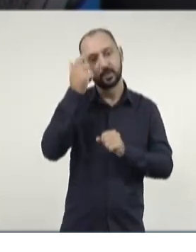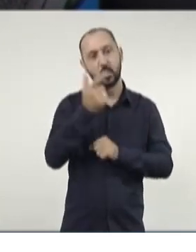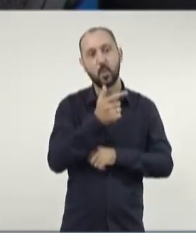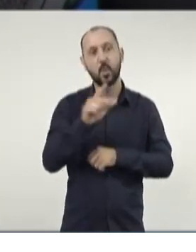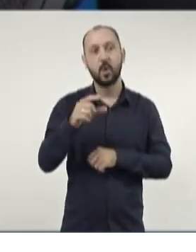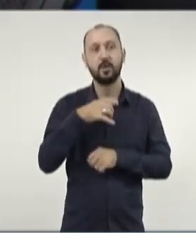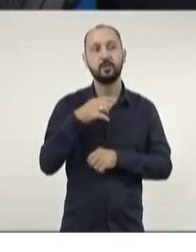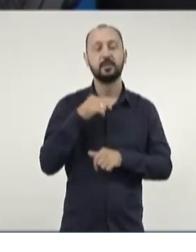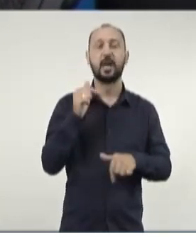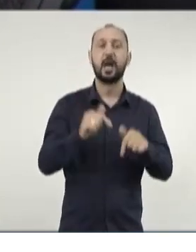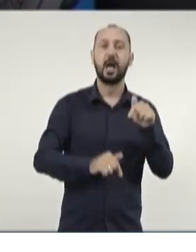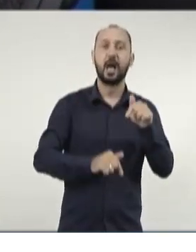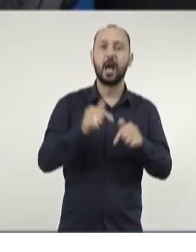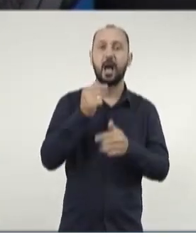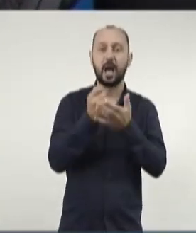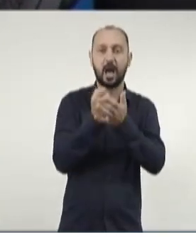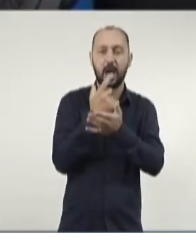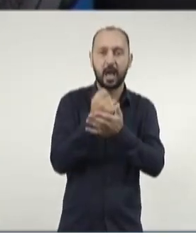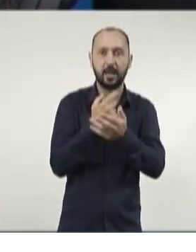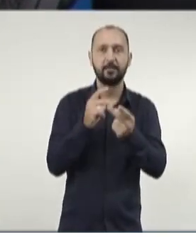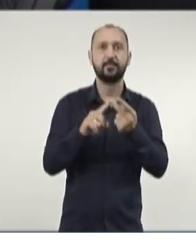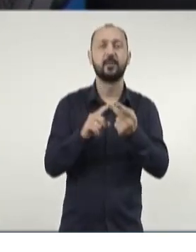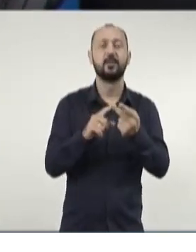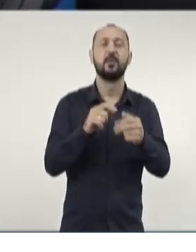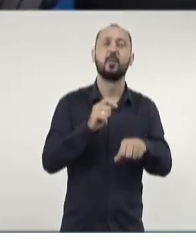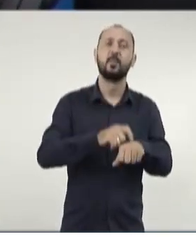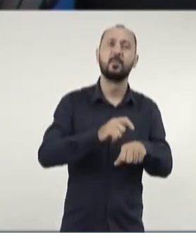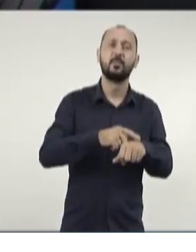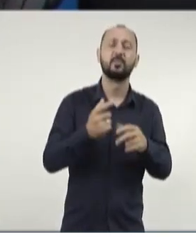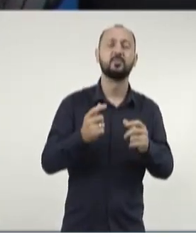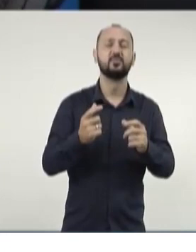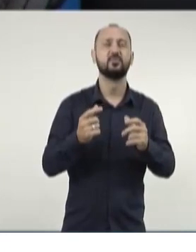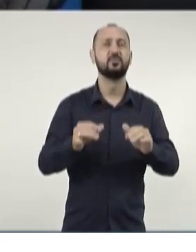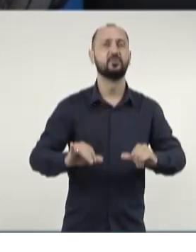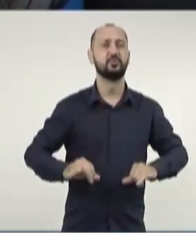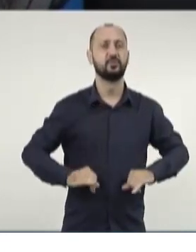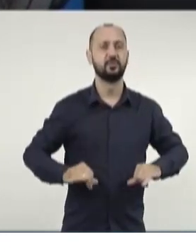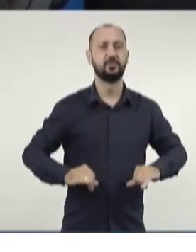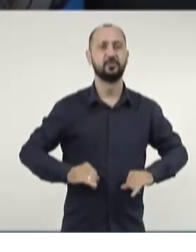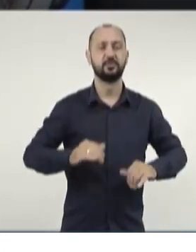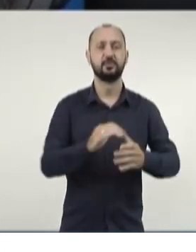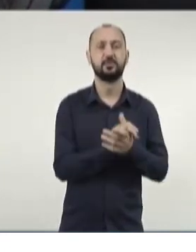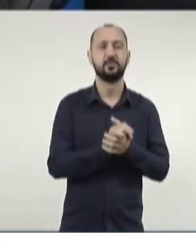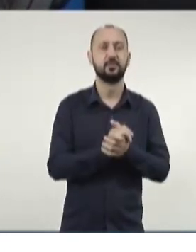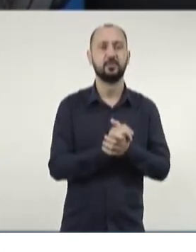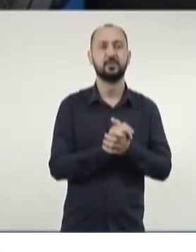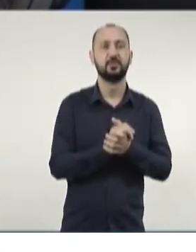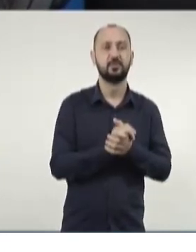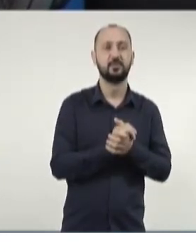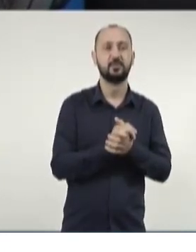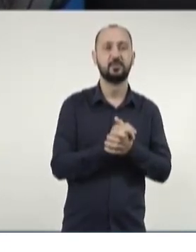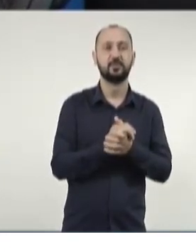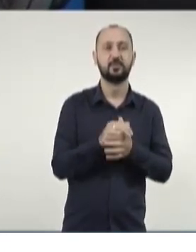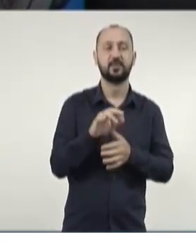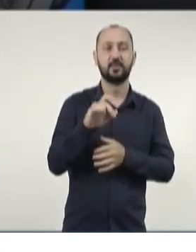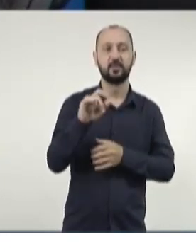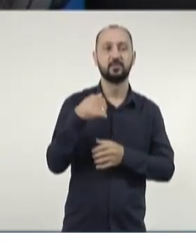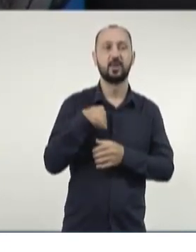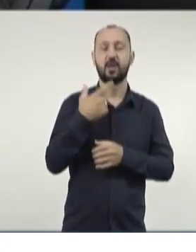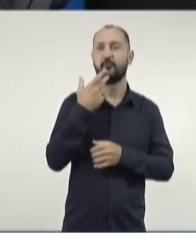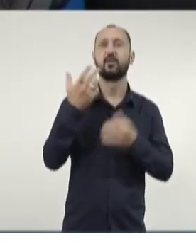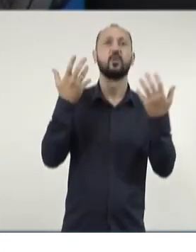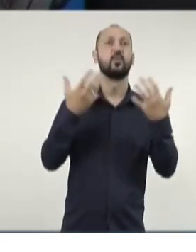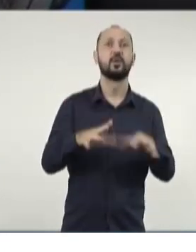A químio é vista sempre como uma situação que traz muito sofrimento, a rádio, enfim, o paciente diz, eu não quero